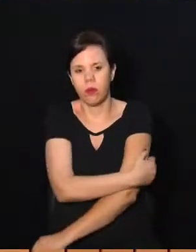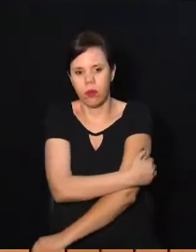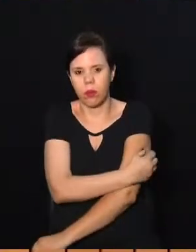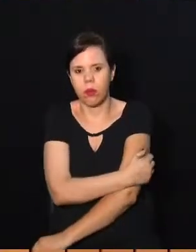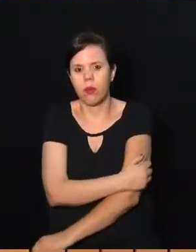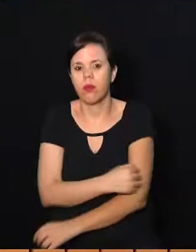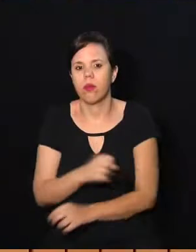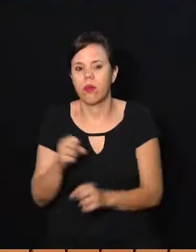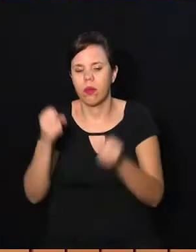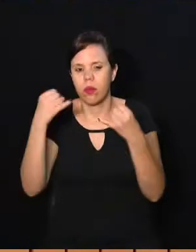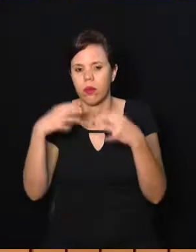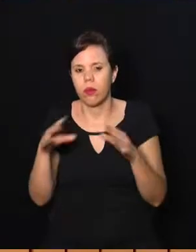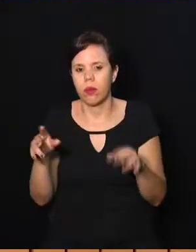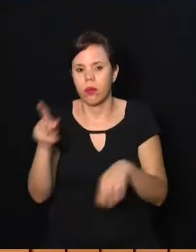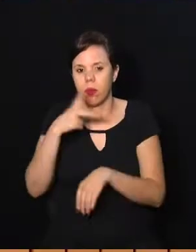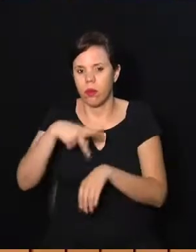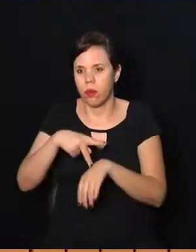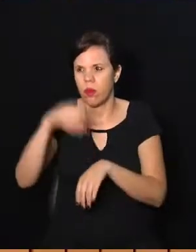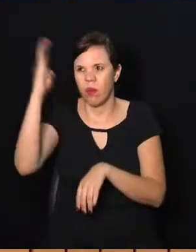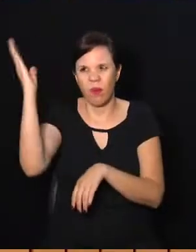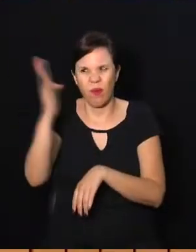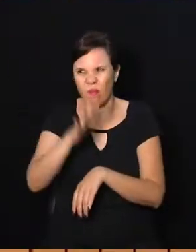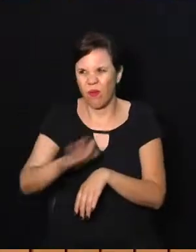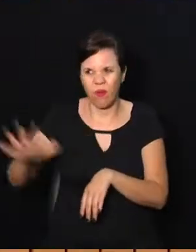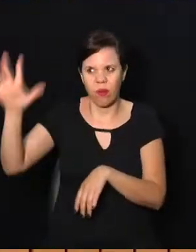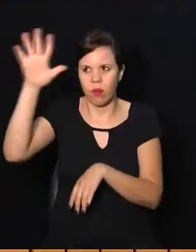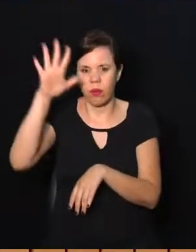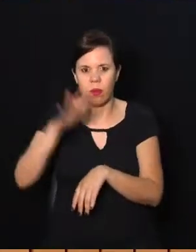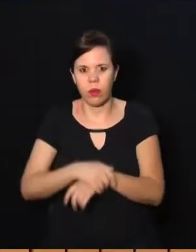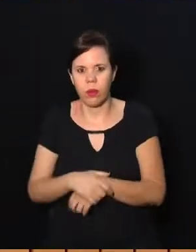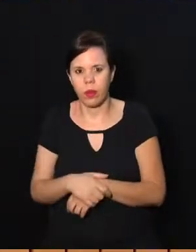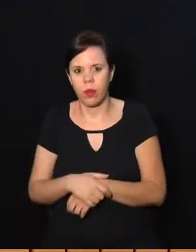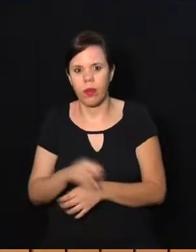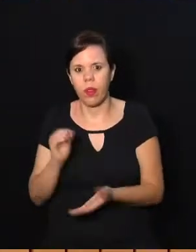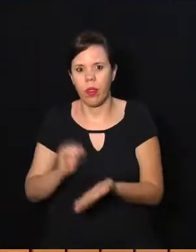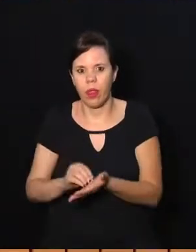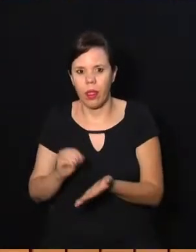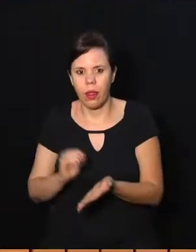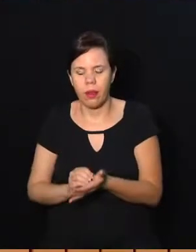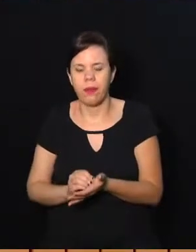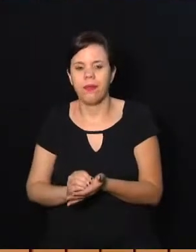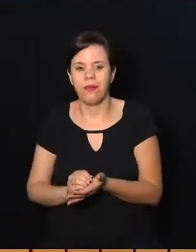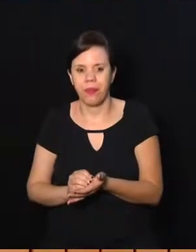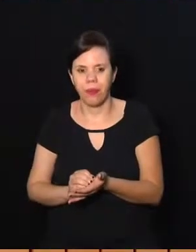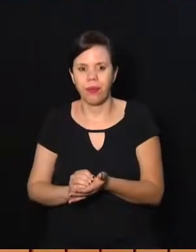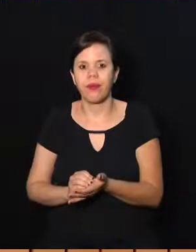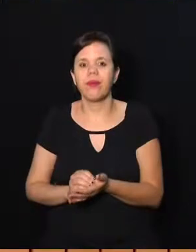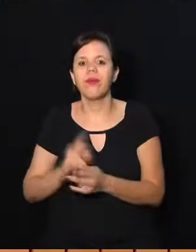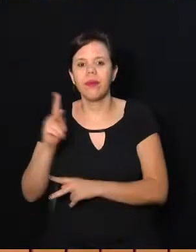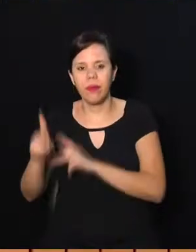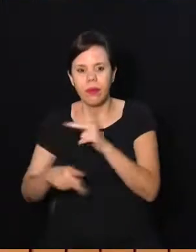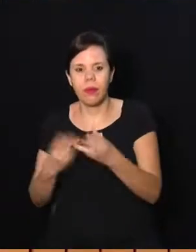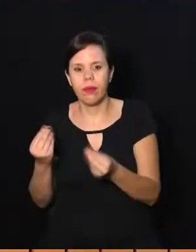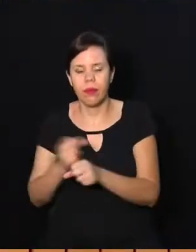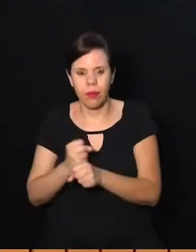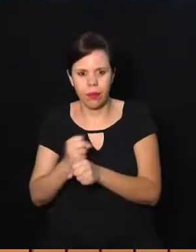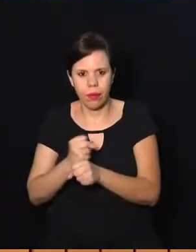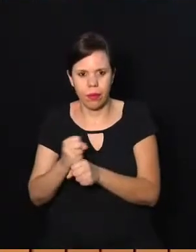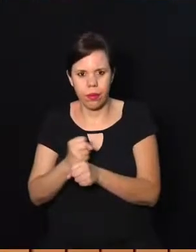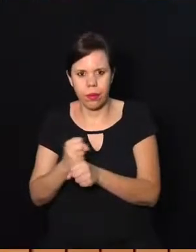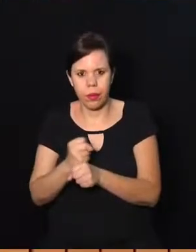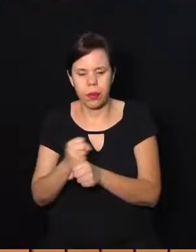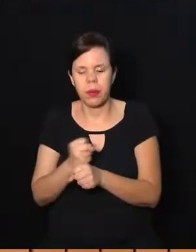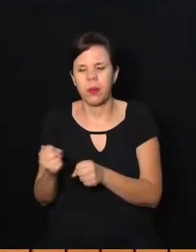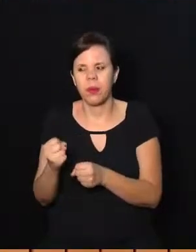mais especificamente no nosso país, no Brasil todo. Porque faltou gente, durante vários anos, para colocar o dedo